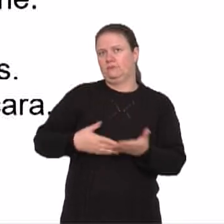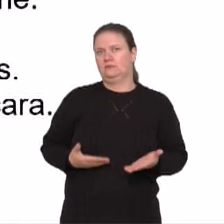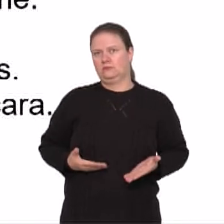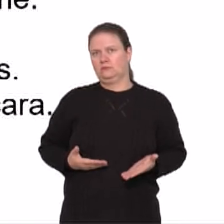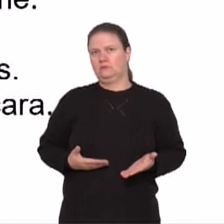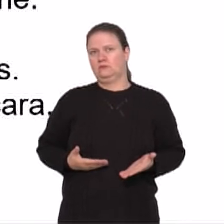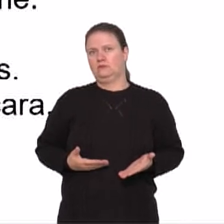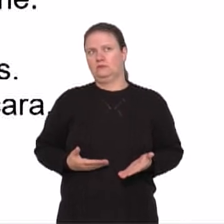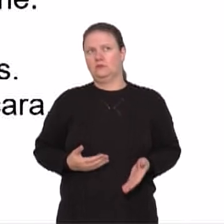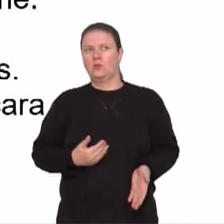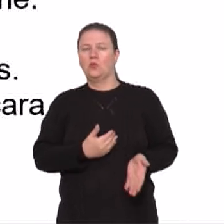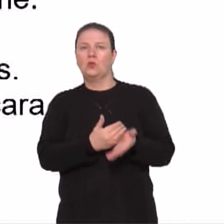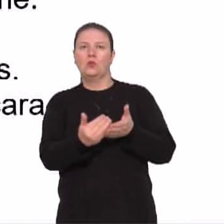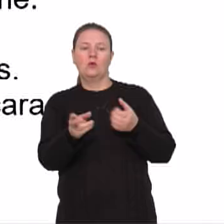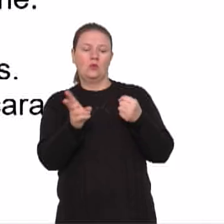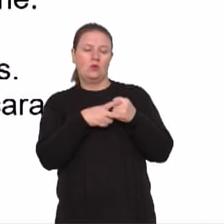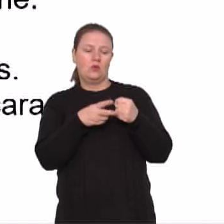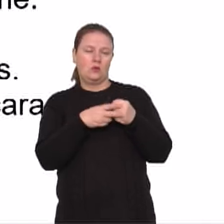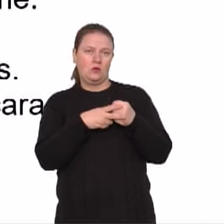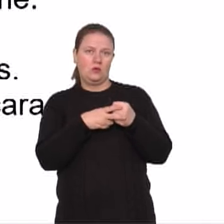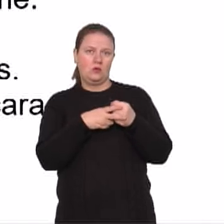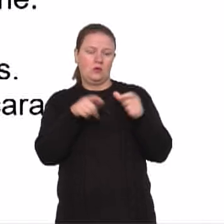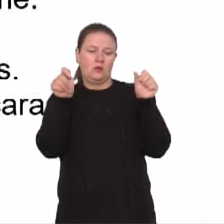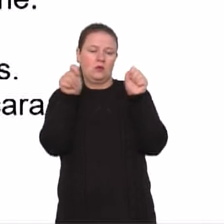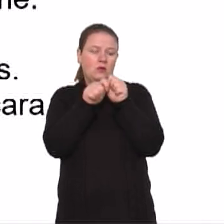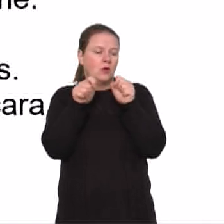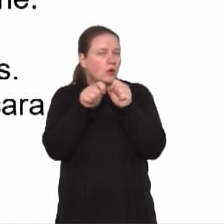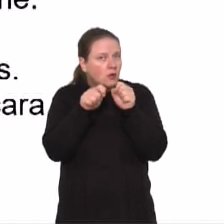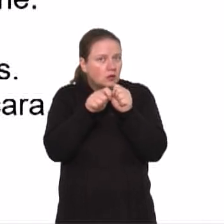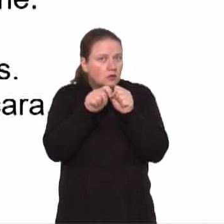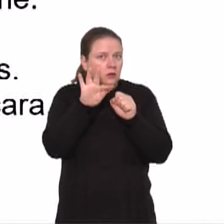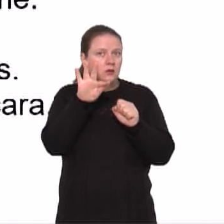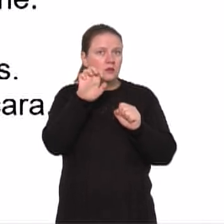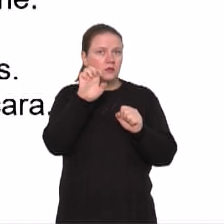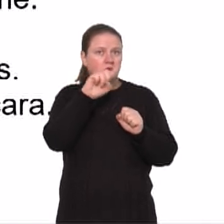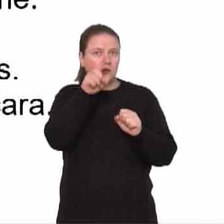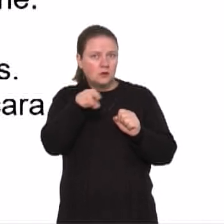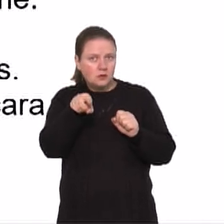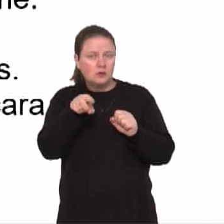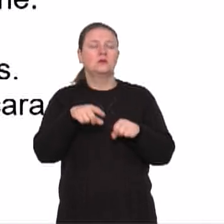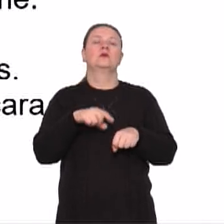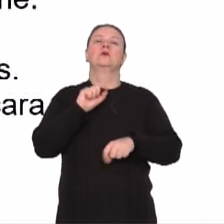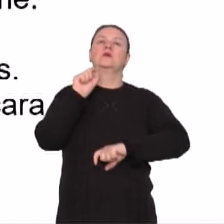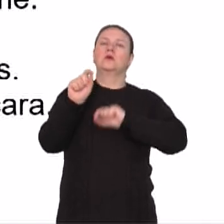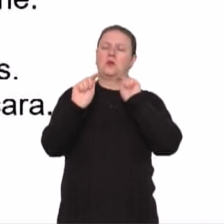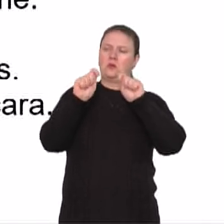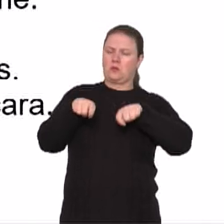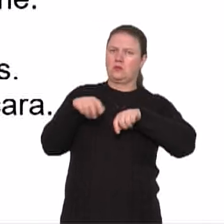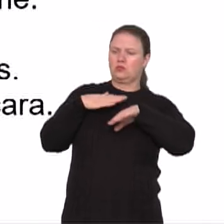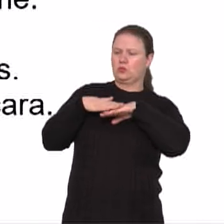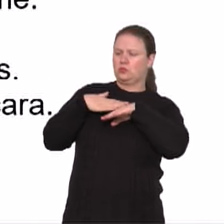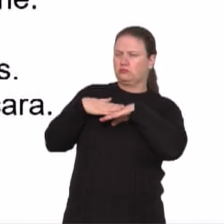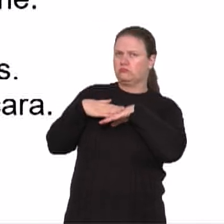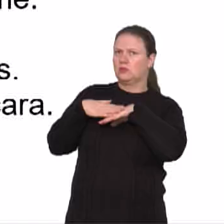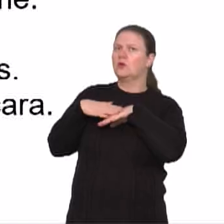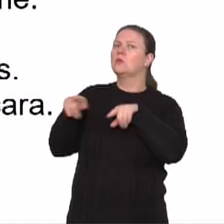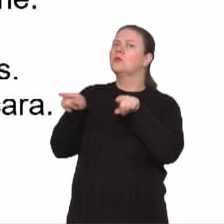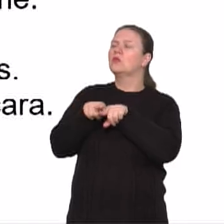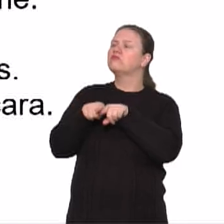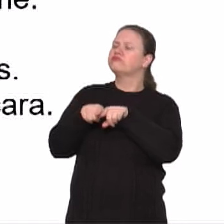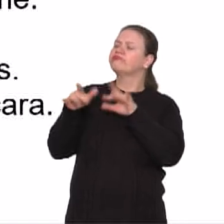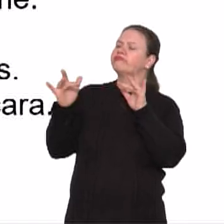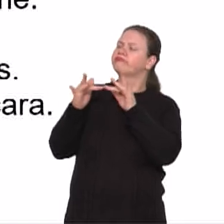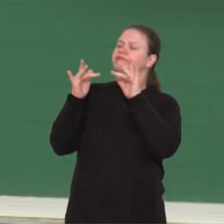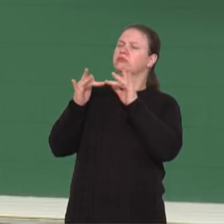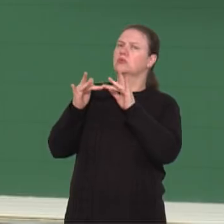a partir do verbo fazer, a flexão verbal ali está fez, eu posso conversar com esse verbo e descobrir quem